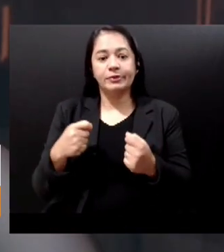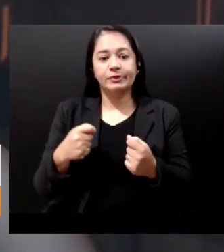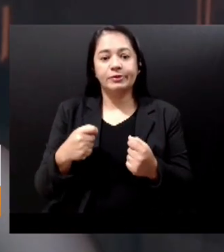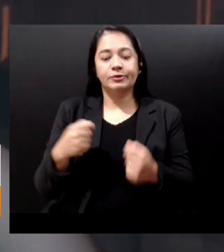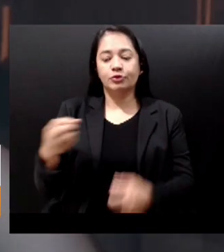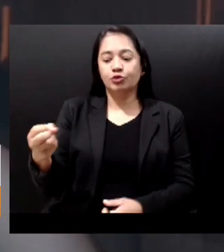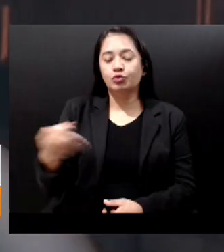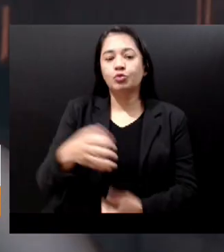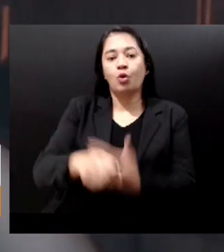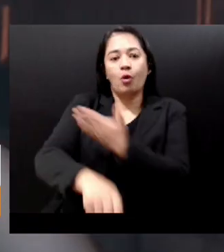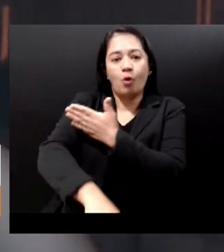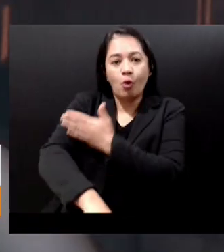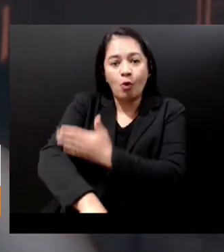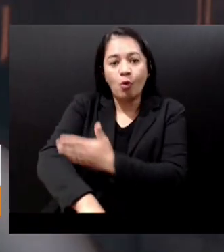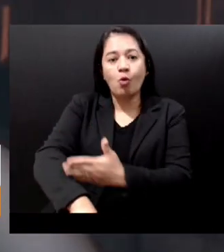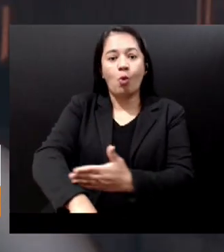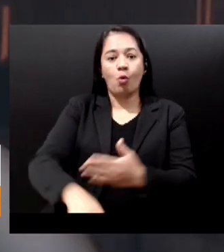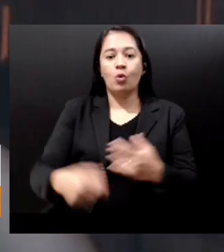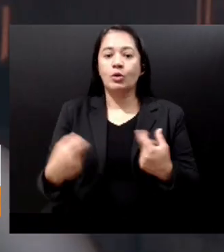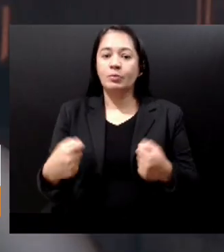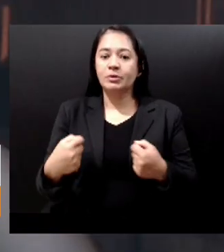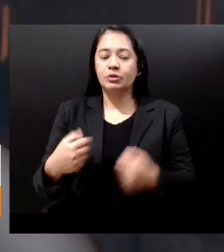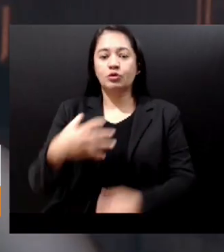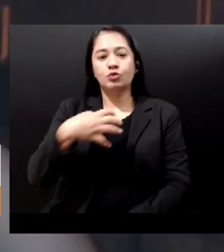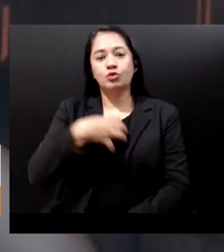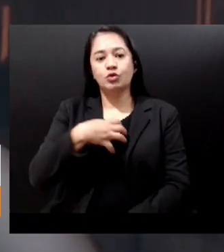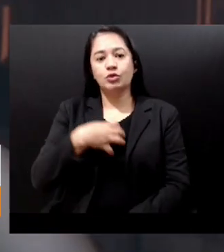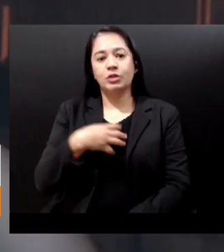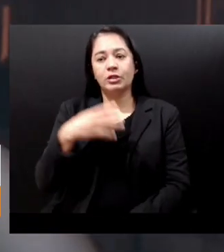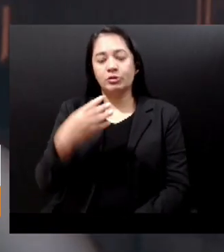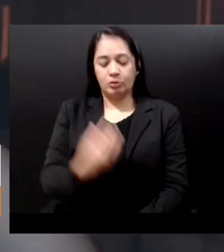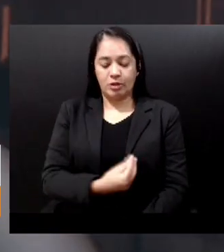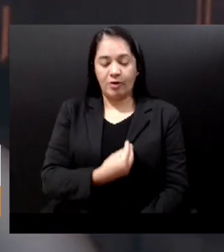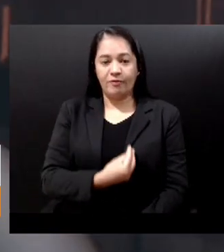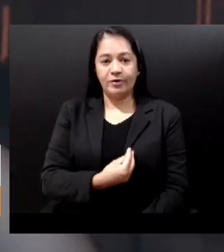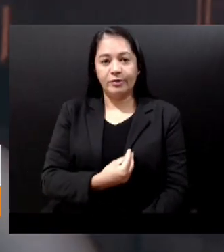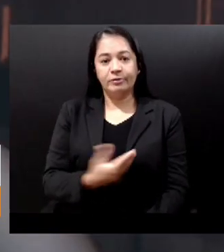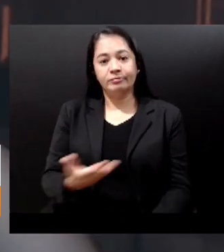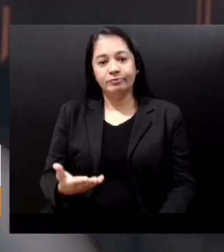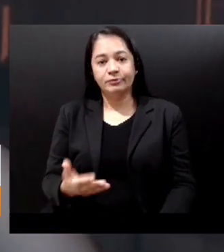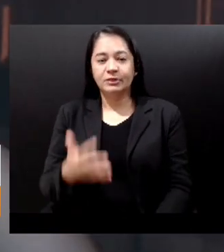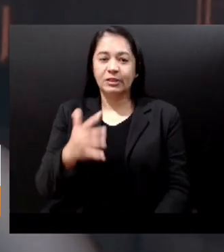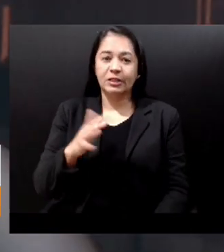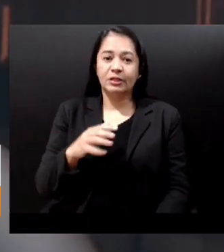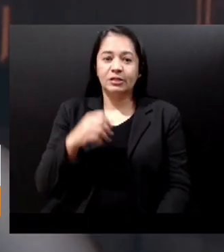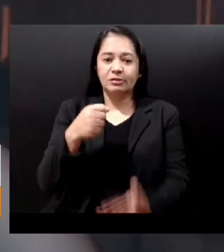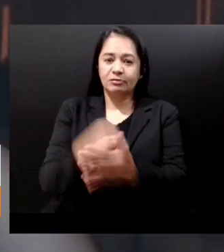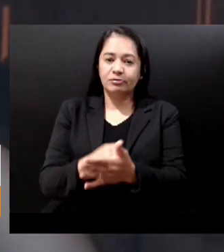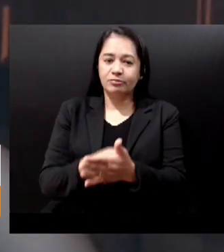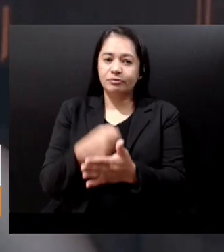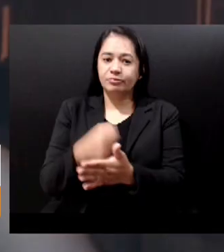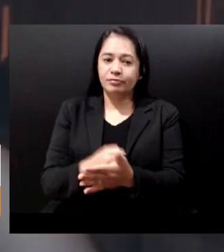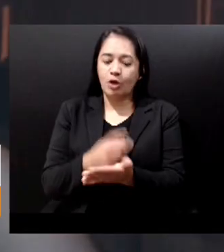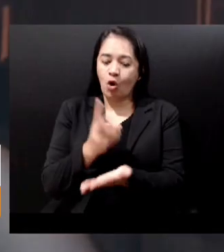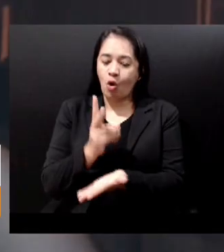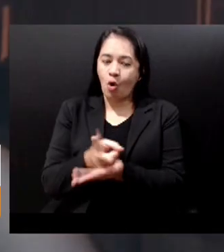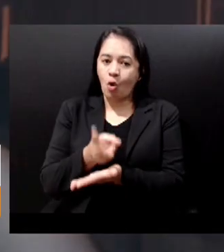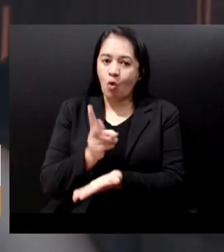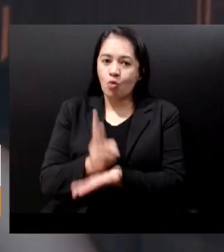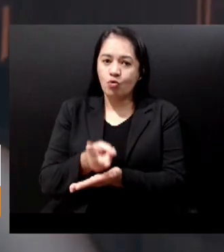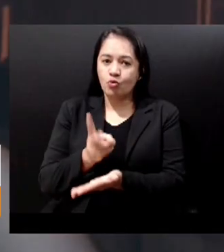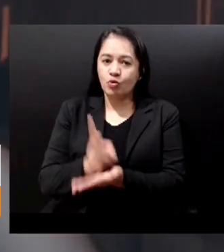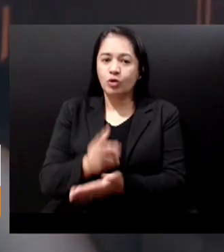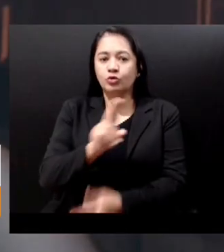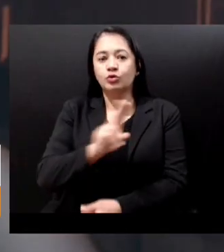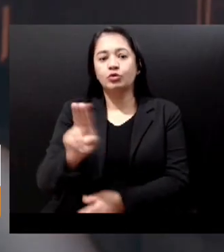um novo modo de encarar a vida. Às vezes a persistência, isso que a gente chama de disciplina, está muito ligada a crenças a respeito